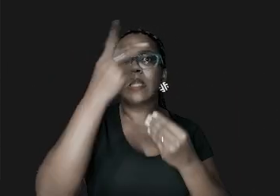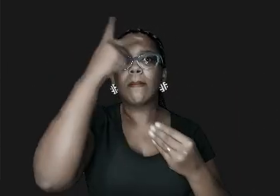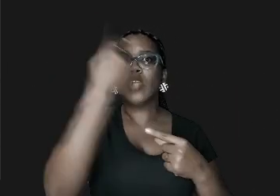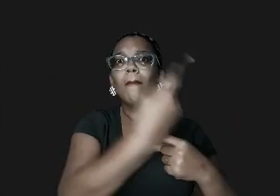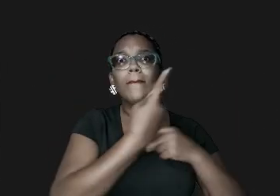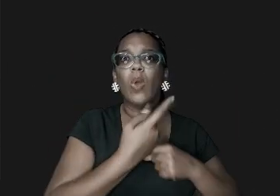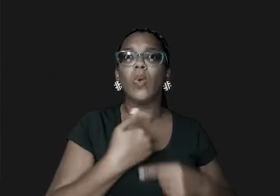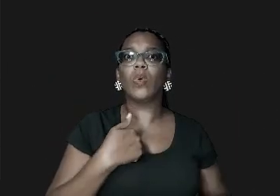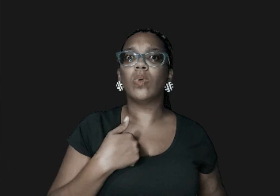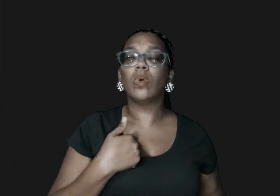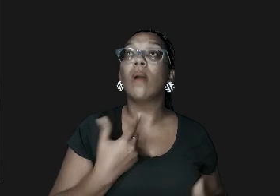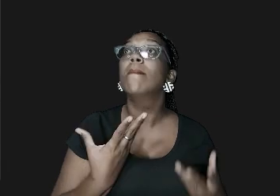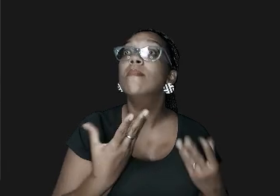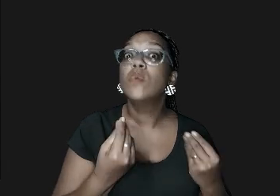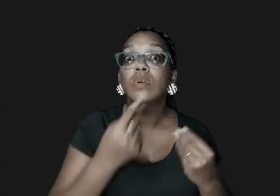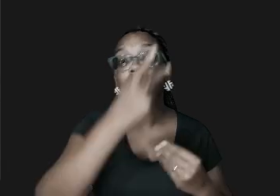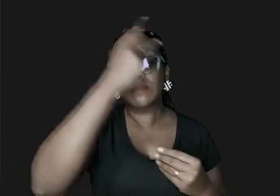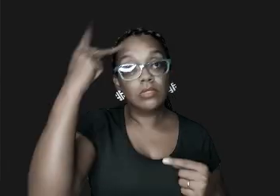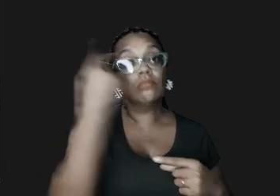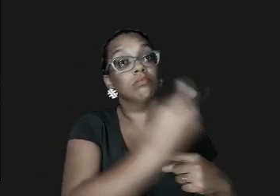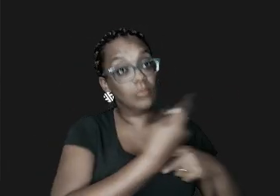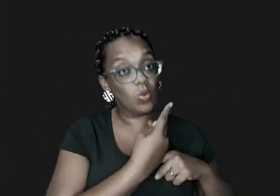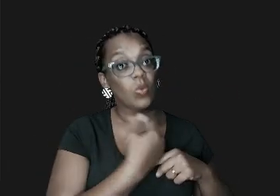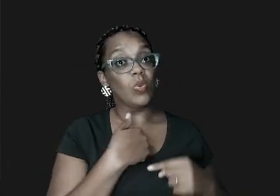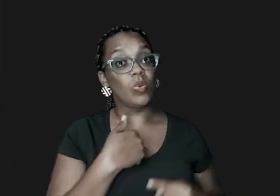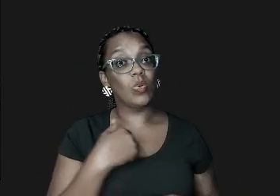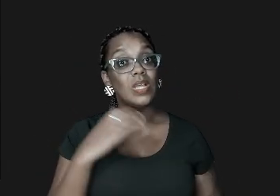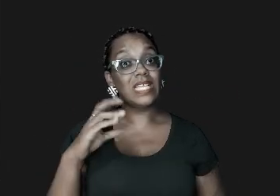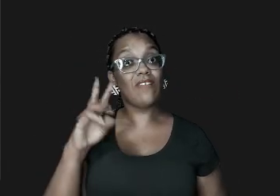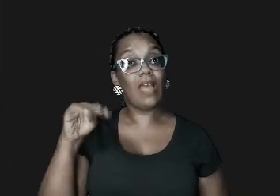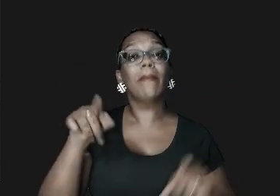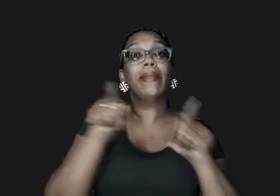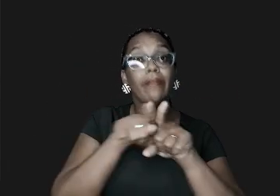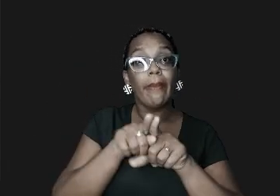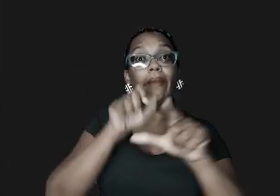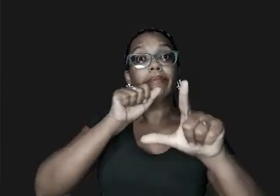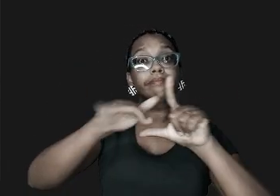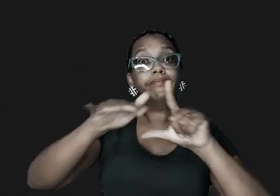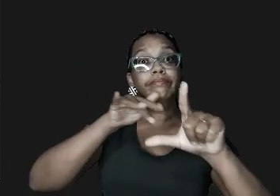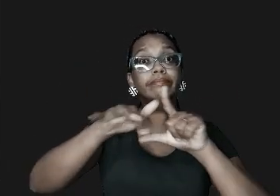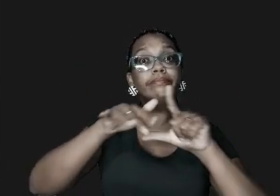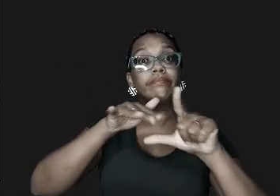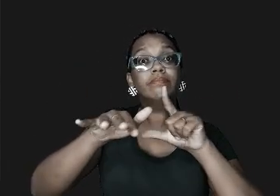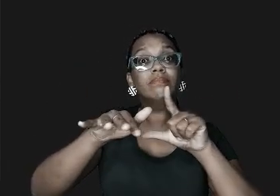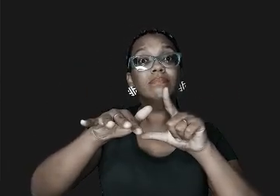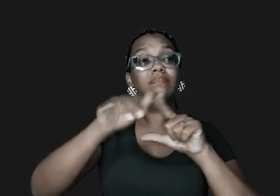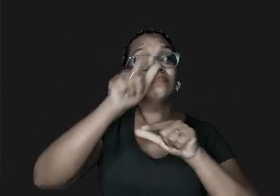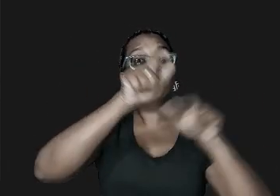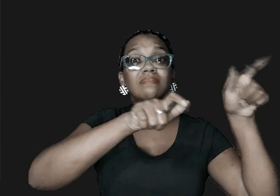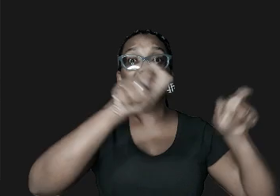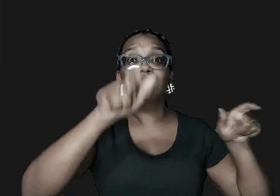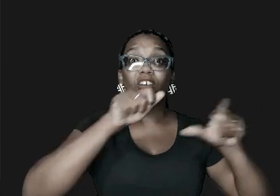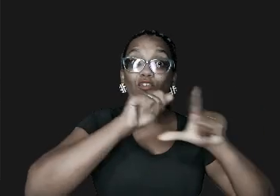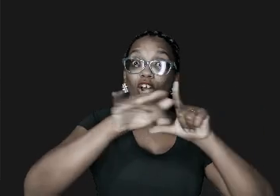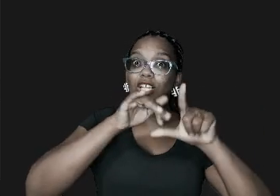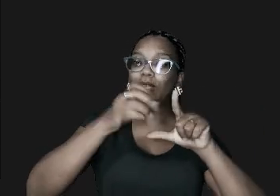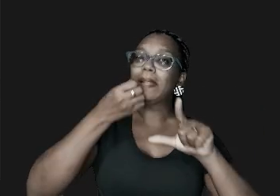isso tem toda essa repercussão muita gente nos procurou muita gente nos procurou inclusive influenciadores